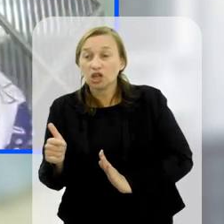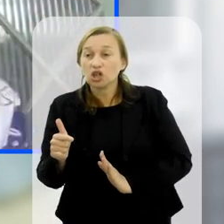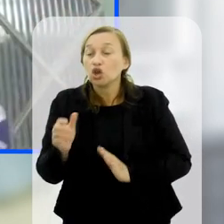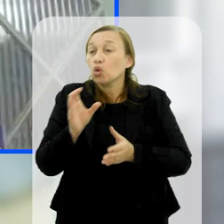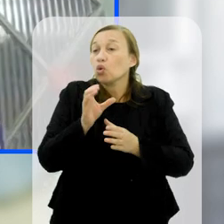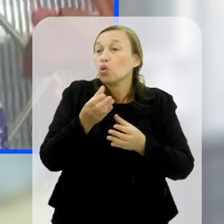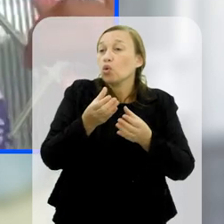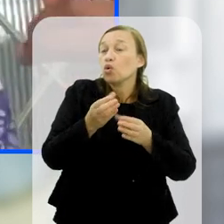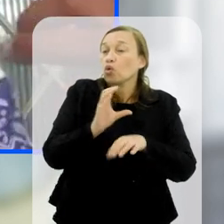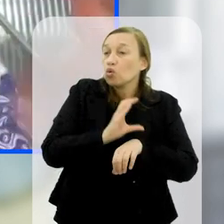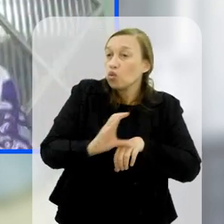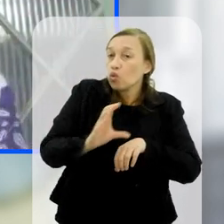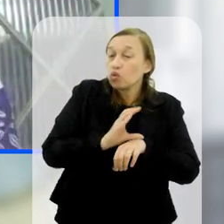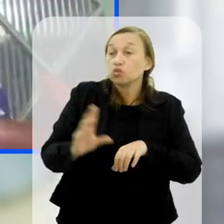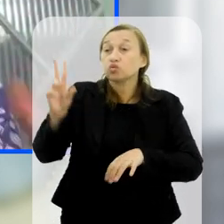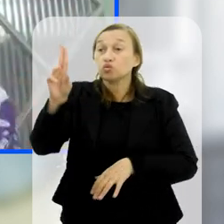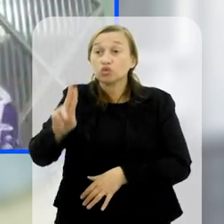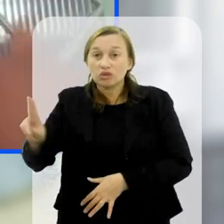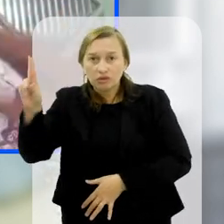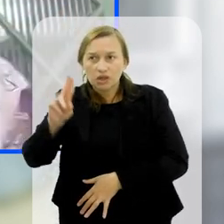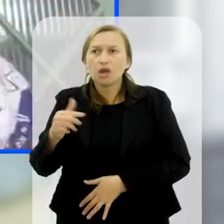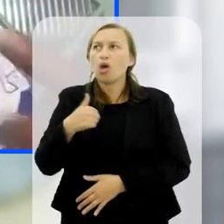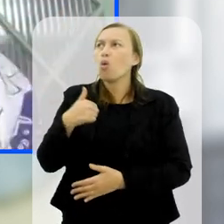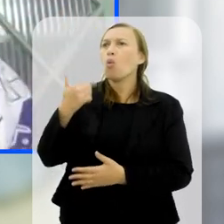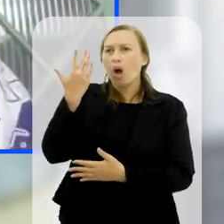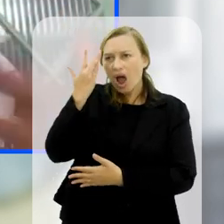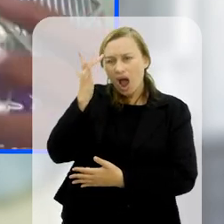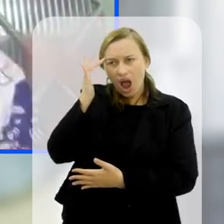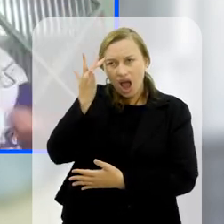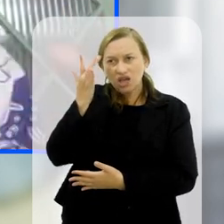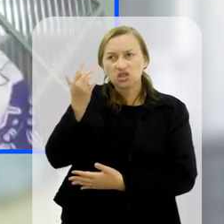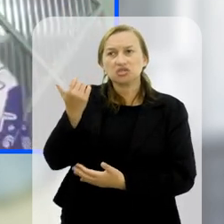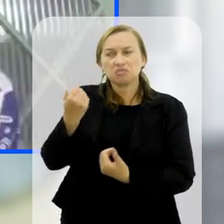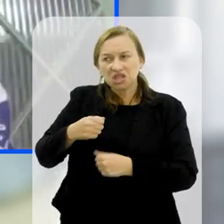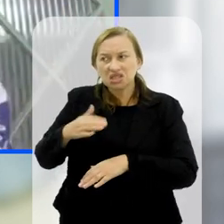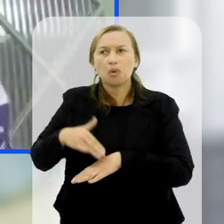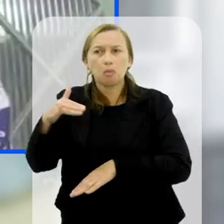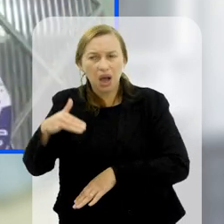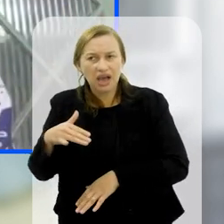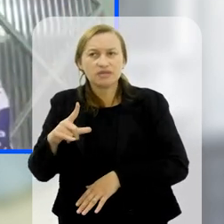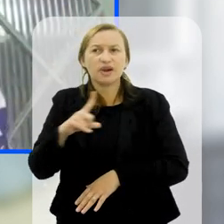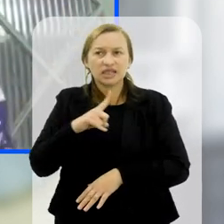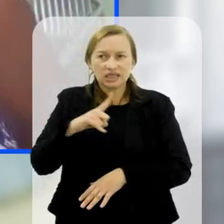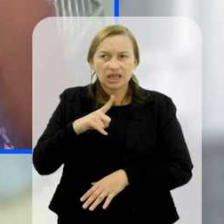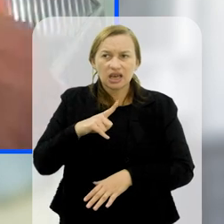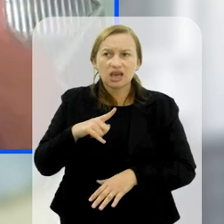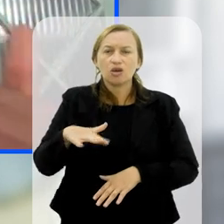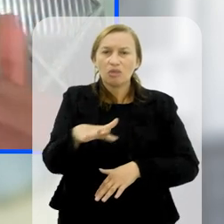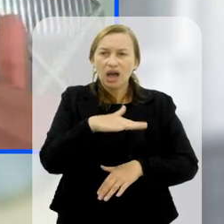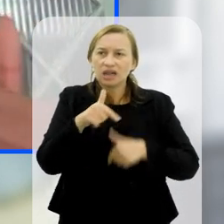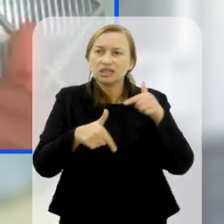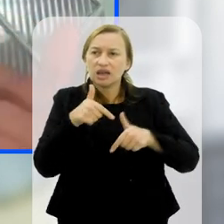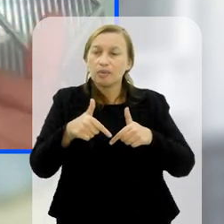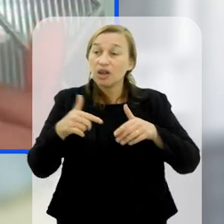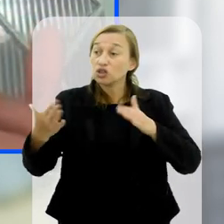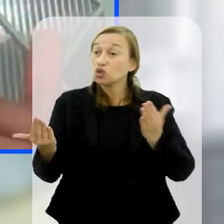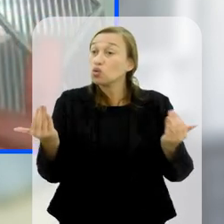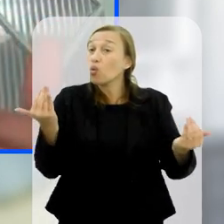de cursos de universidades. Eu acho que a gente precisa ter muito mais ainda para ter um mercado que se